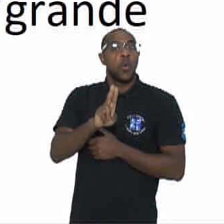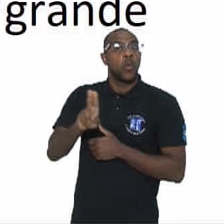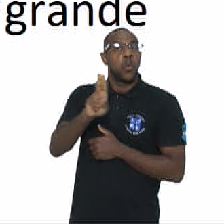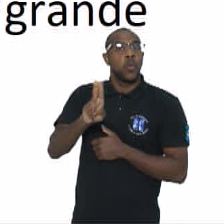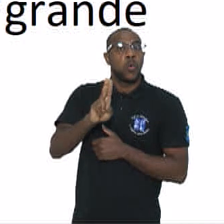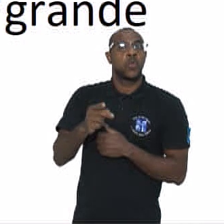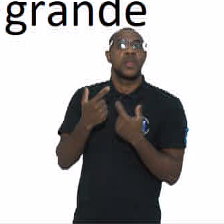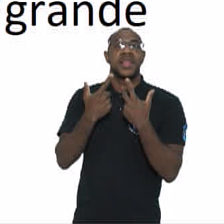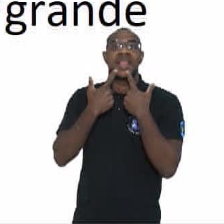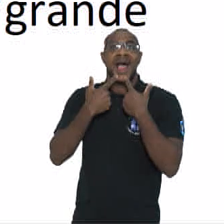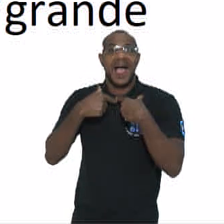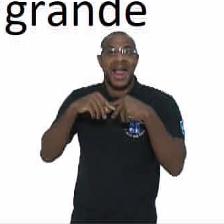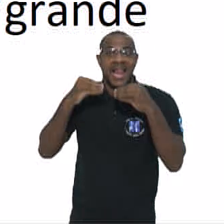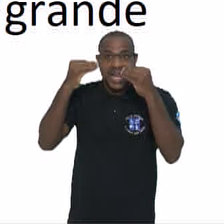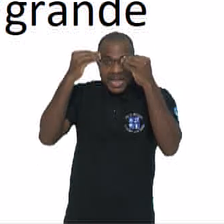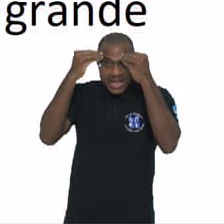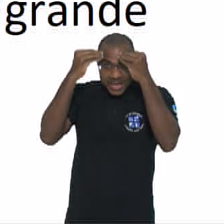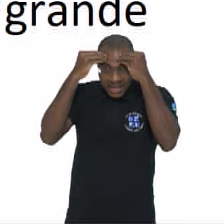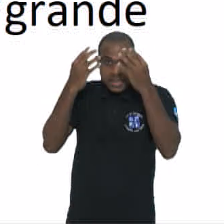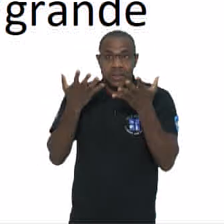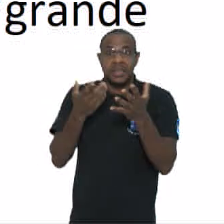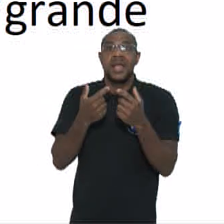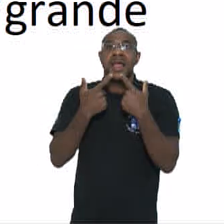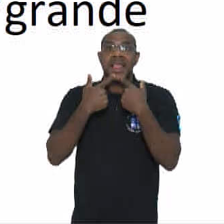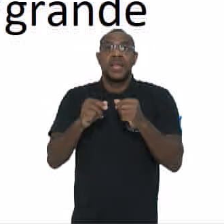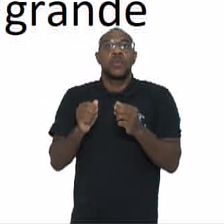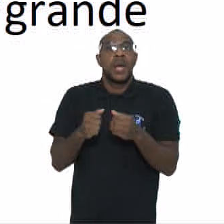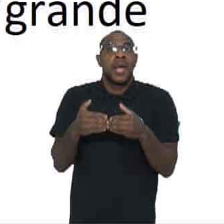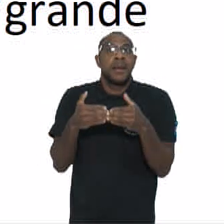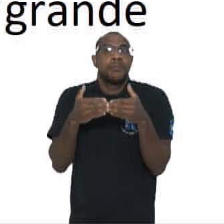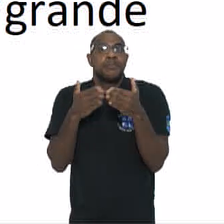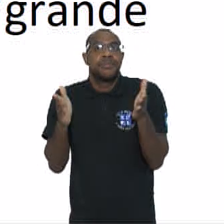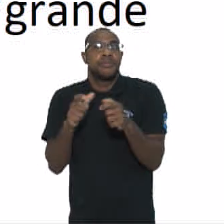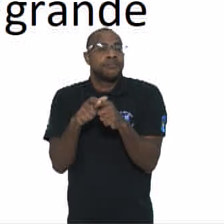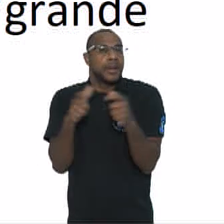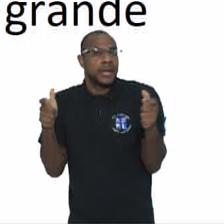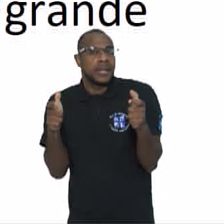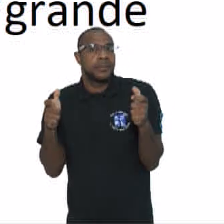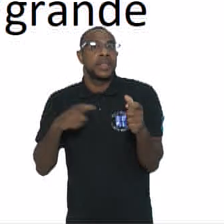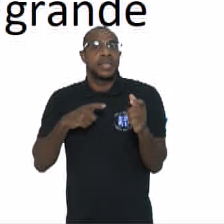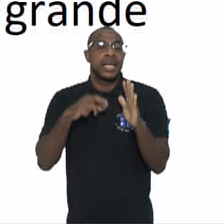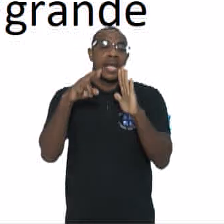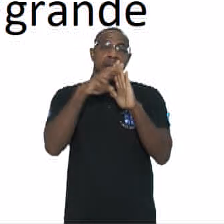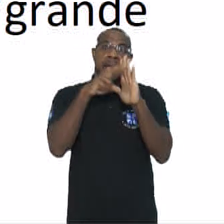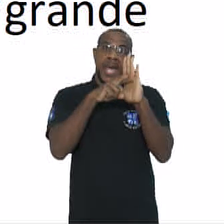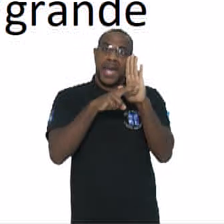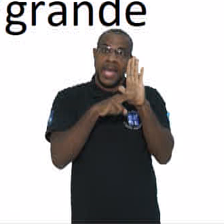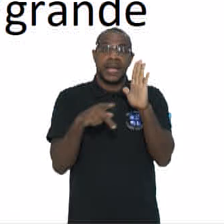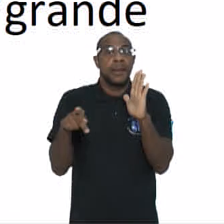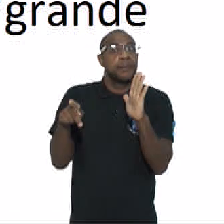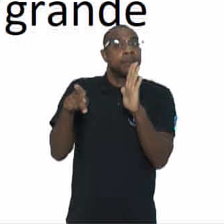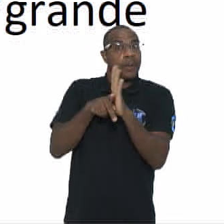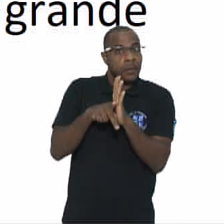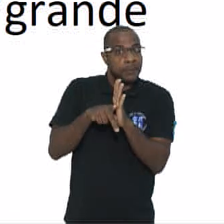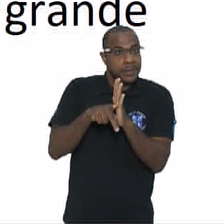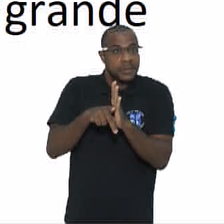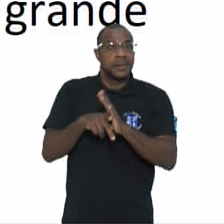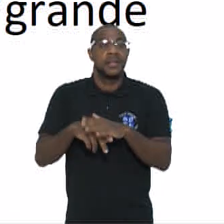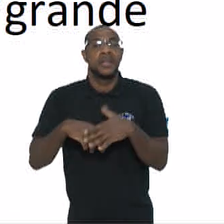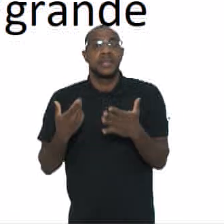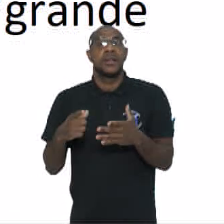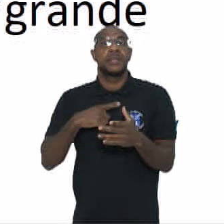língua é muito amplo, existem algumas regras específicas. Esse é o caso da concordância em orações em